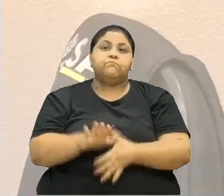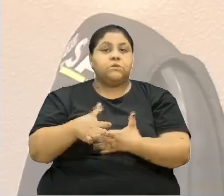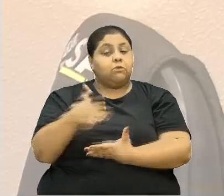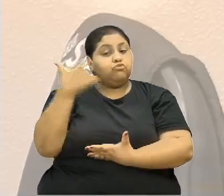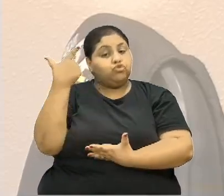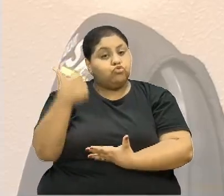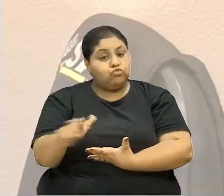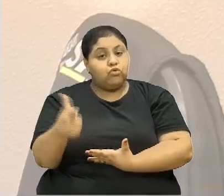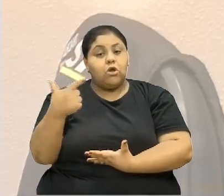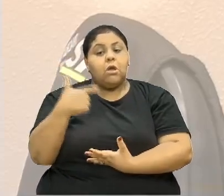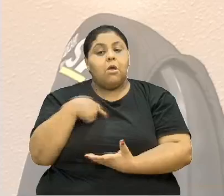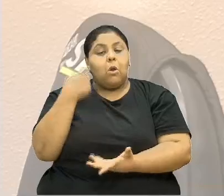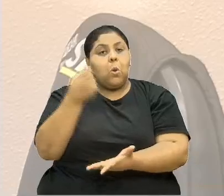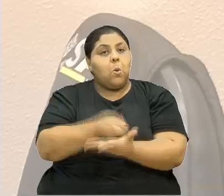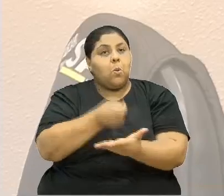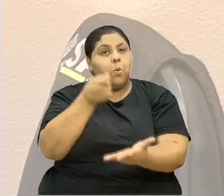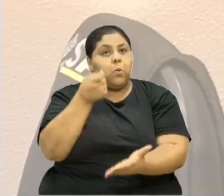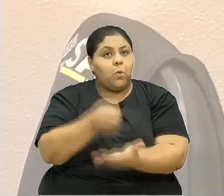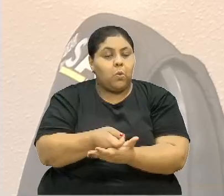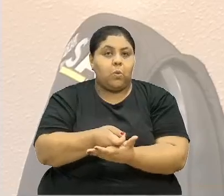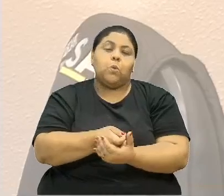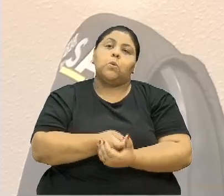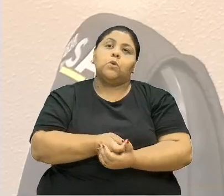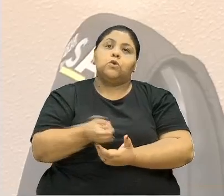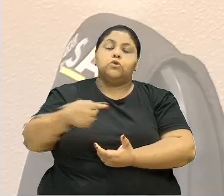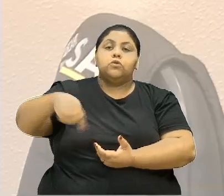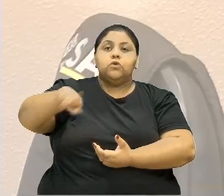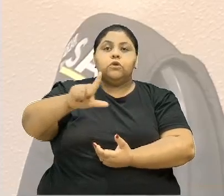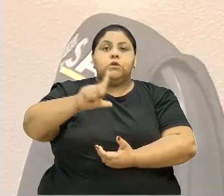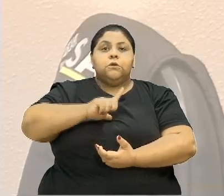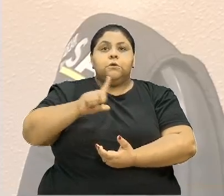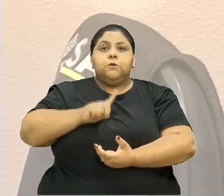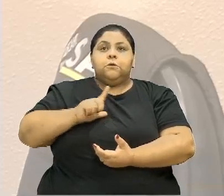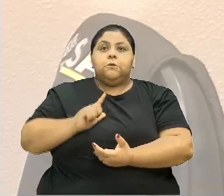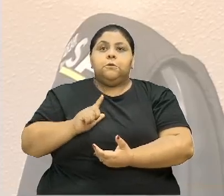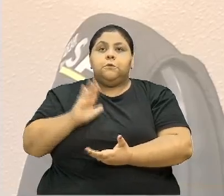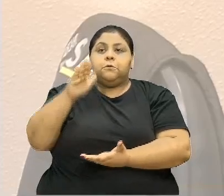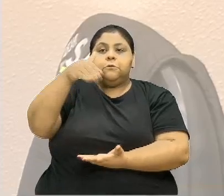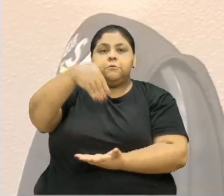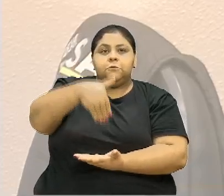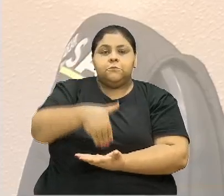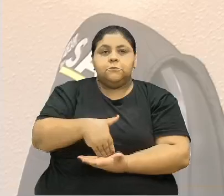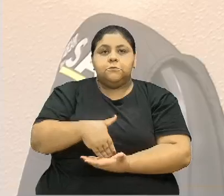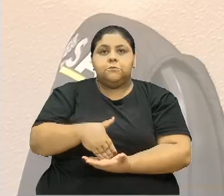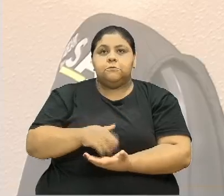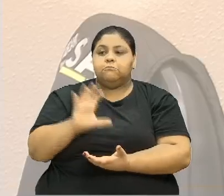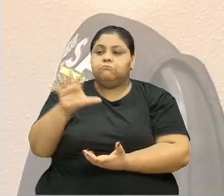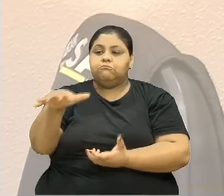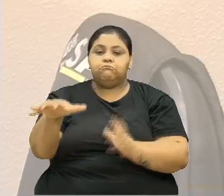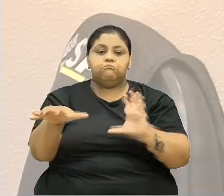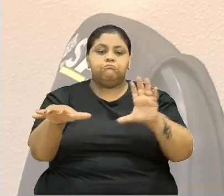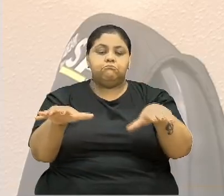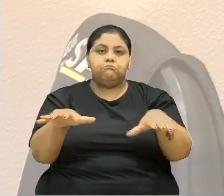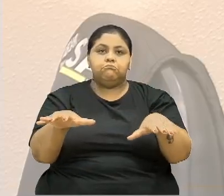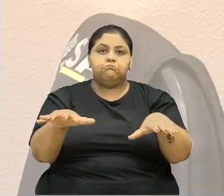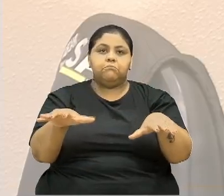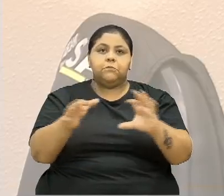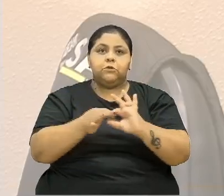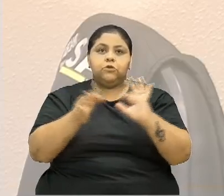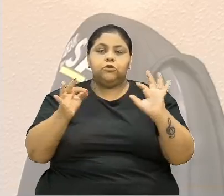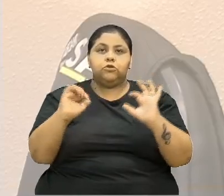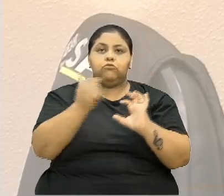vez, eu luto aqui para que nós tenhamos, no mínimo, as estações de transbordo e outras